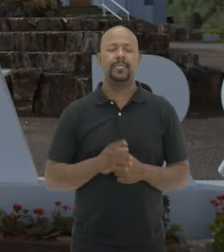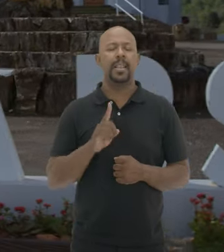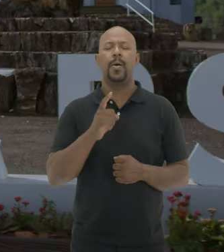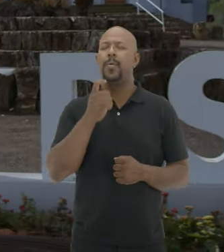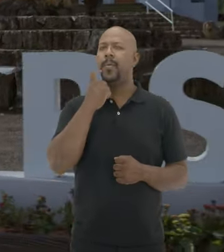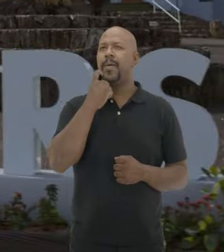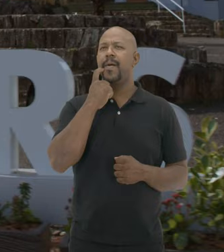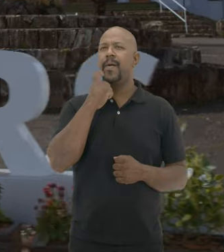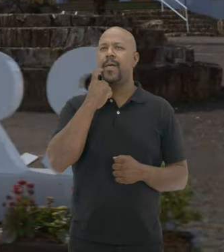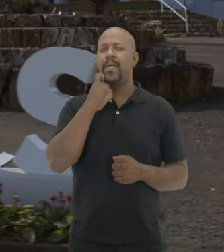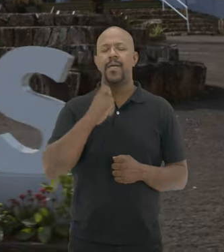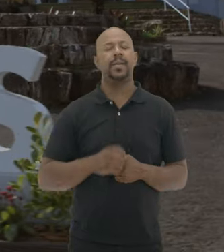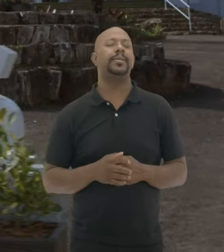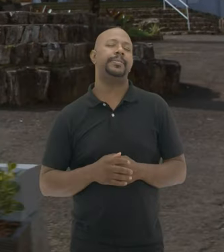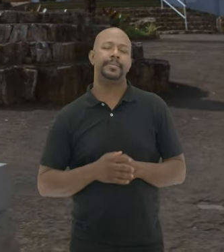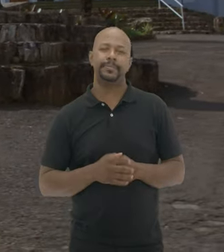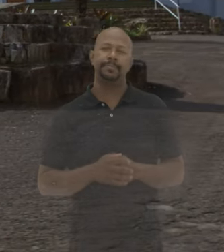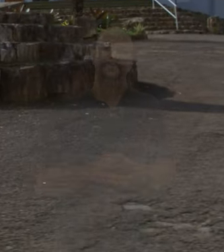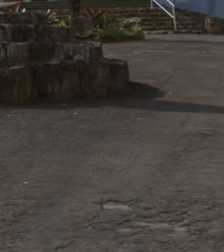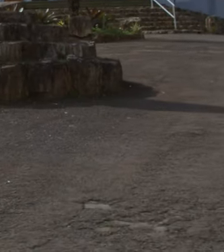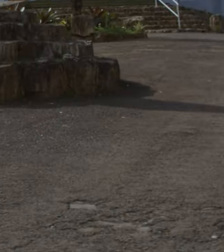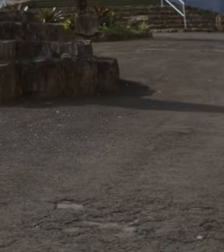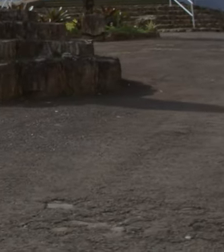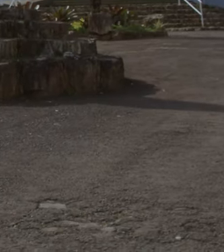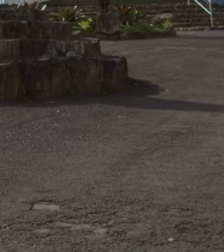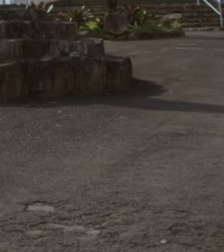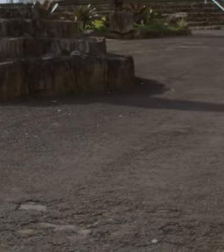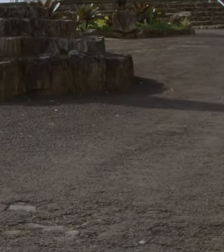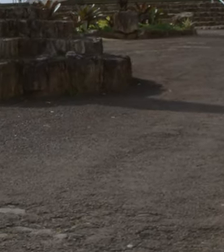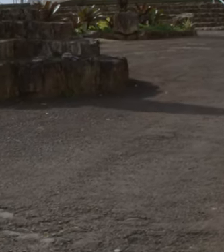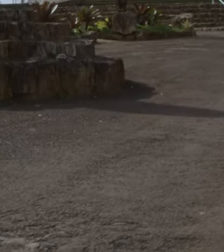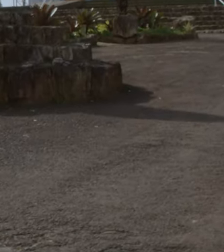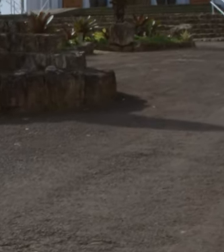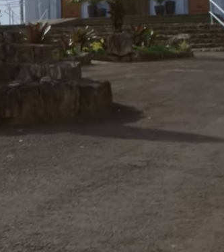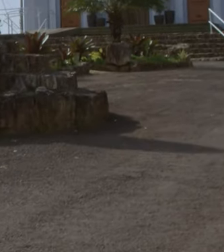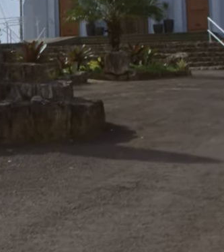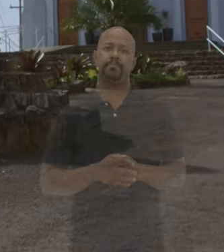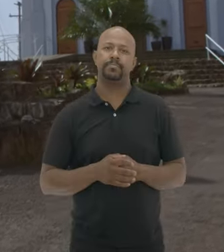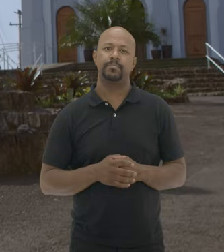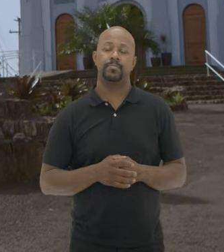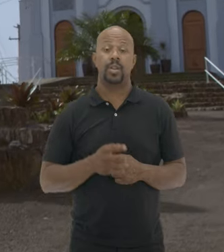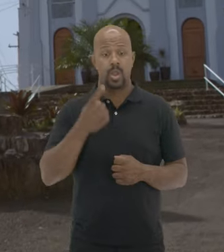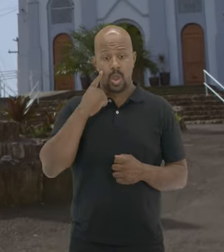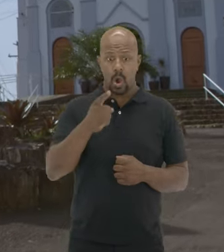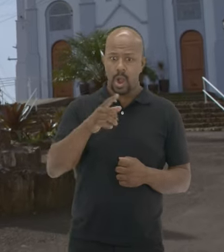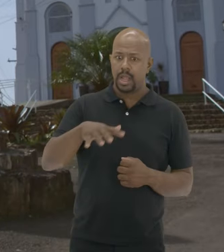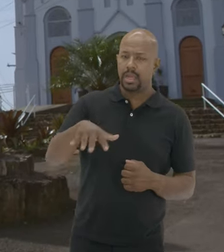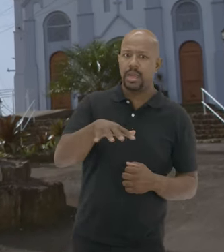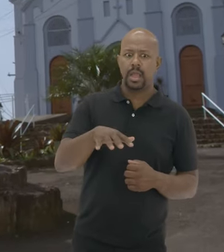eles observam o monumento que tem degraus feitos de fósseis de árvores e vão em direção à igreja passando por alguns canteiros letras brancas Igreja Santo